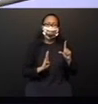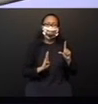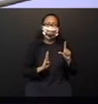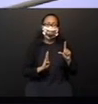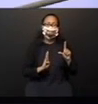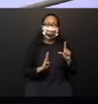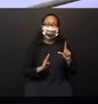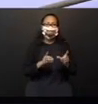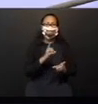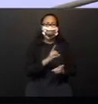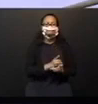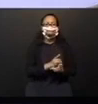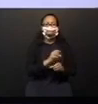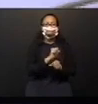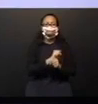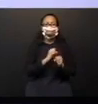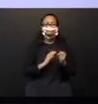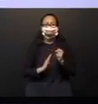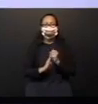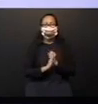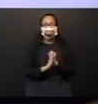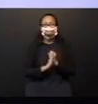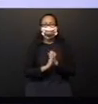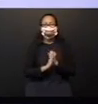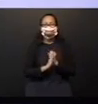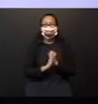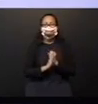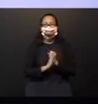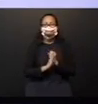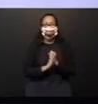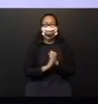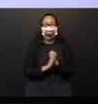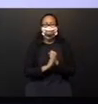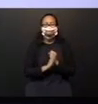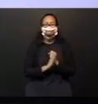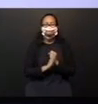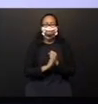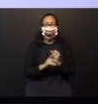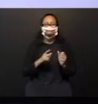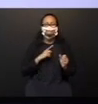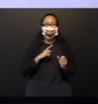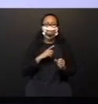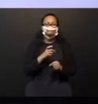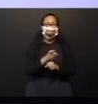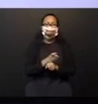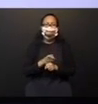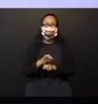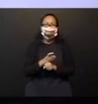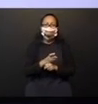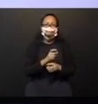os substantivos que são seguidos por adjetivos e anote-os. Ou seja,